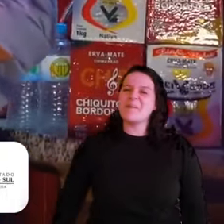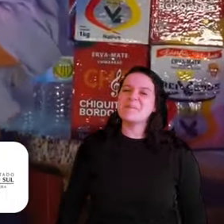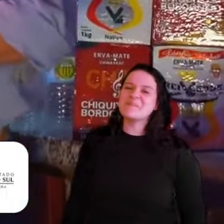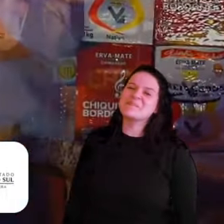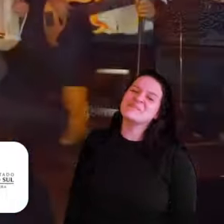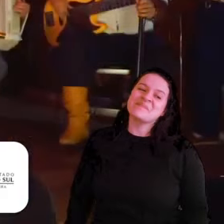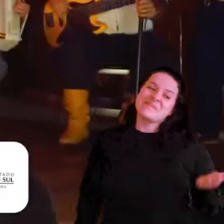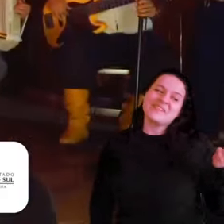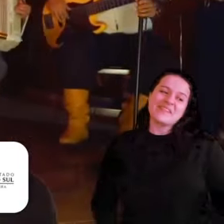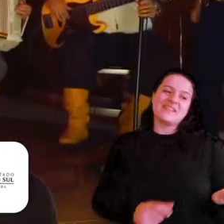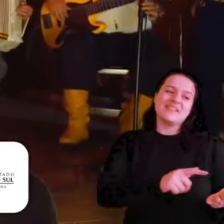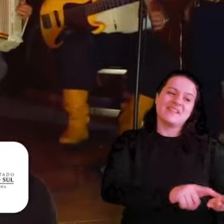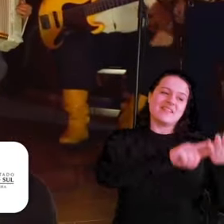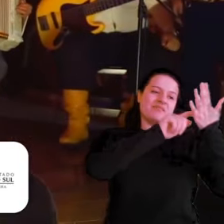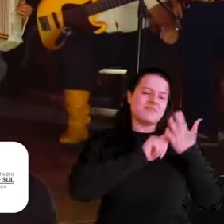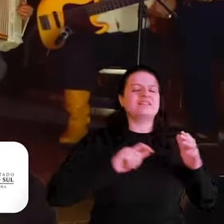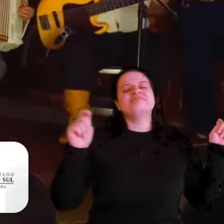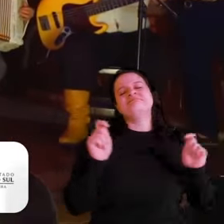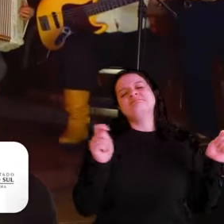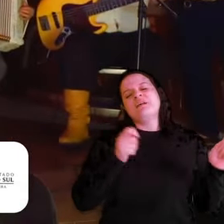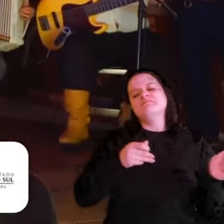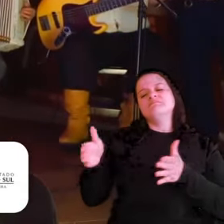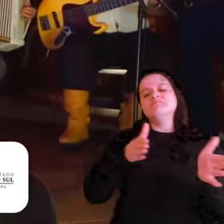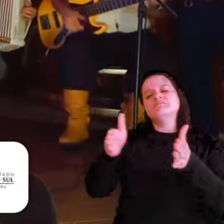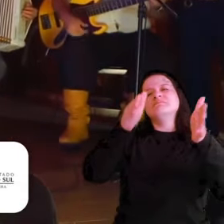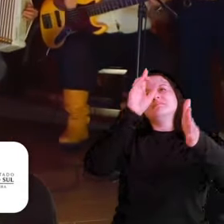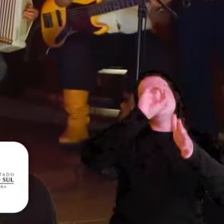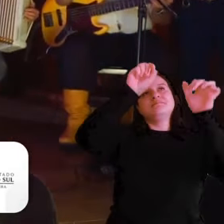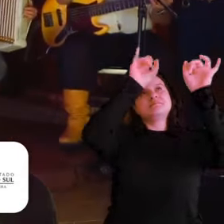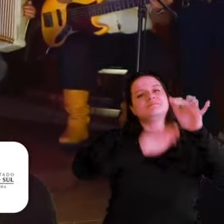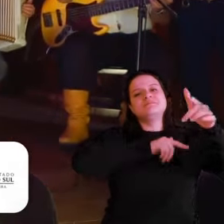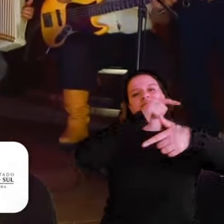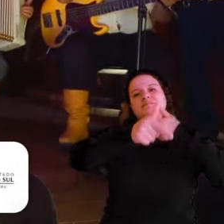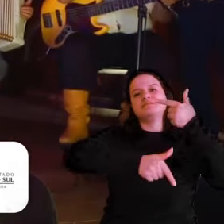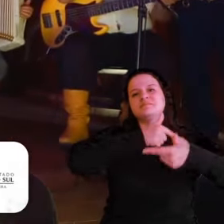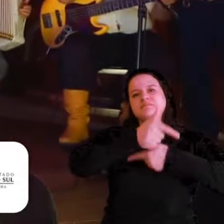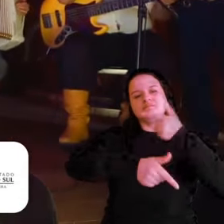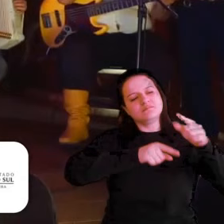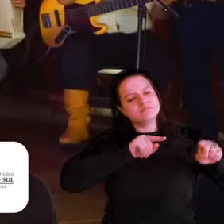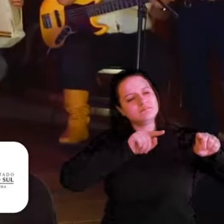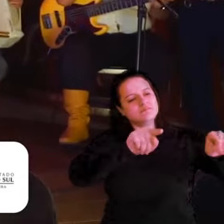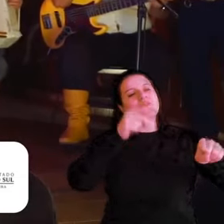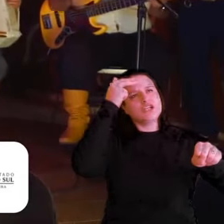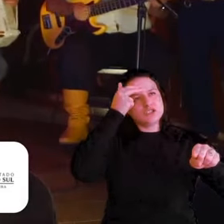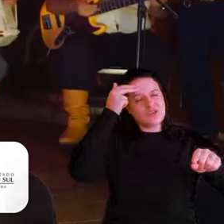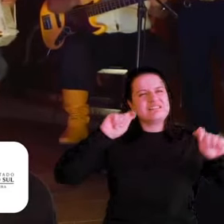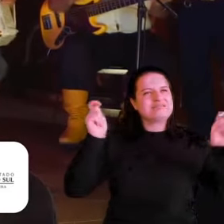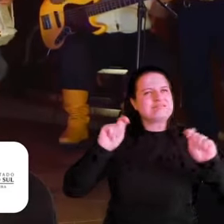aprender. Me mostrou certo atalho. Deus abençoe o trabalho. Quem